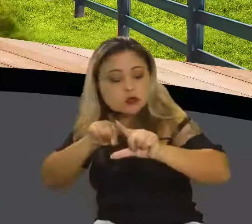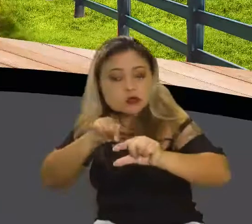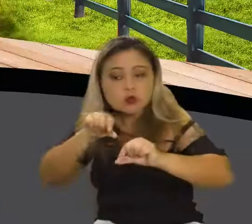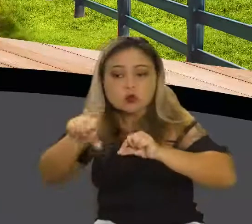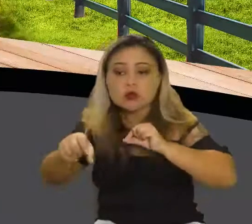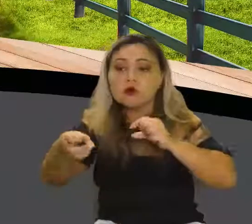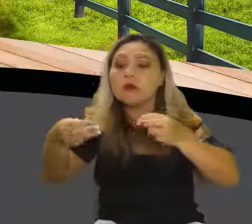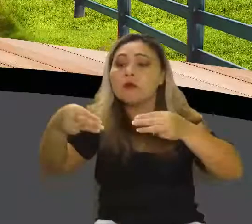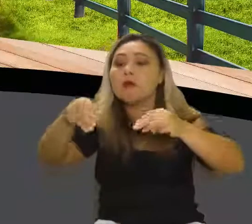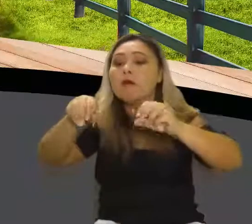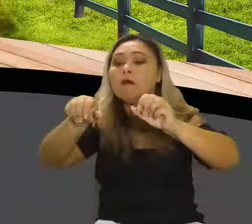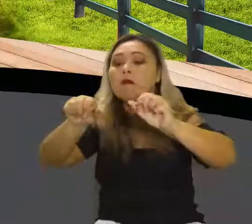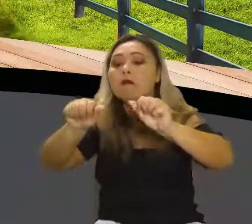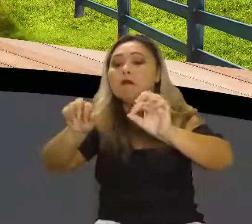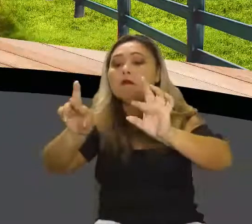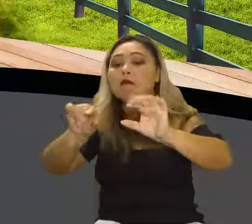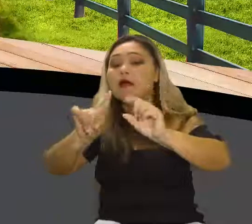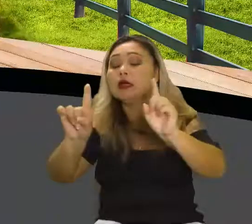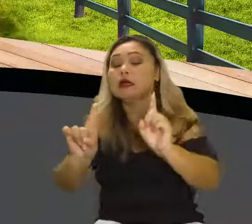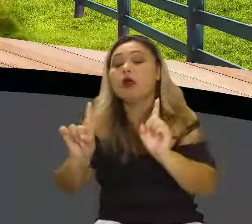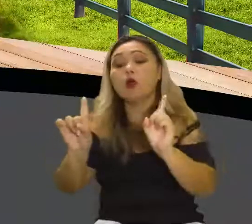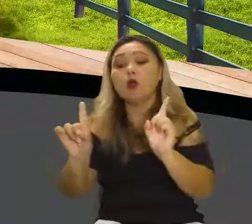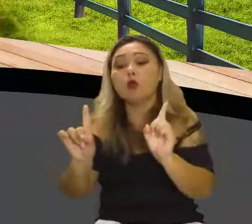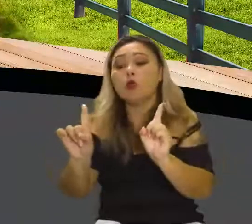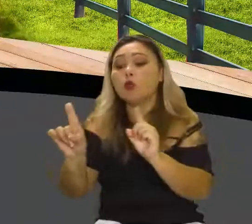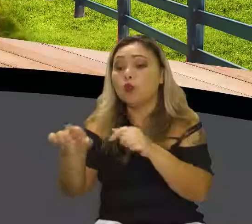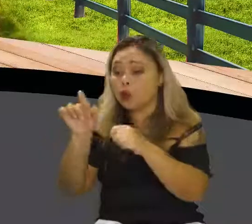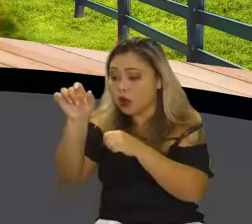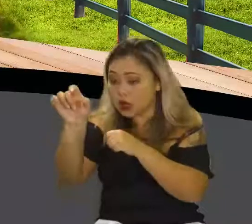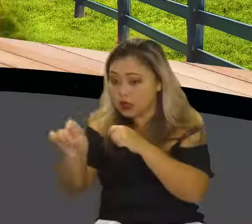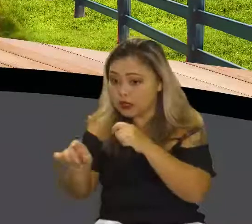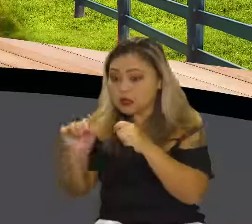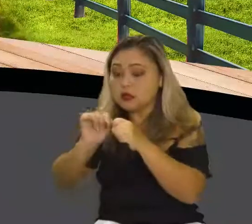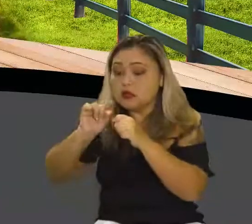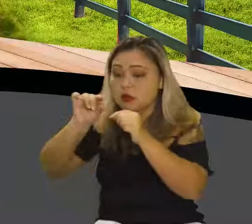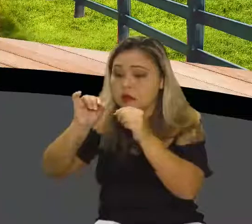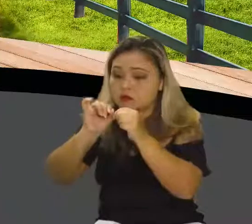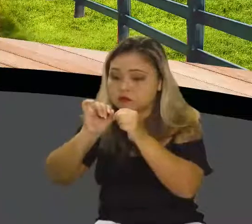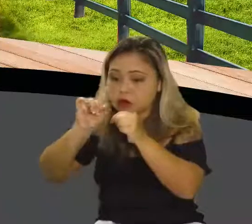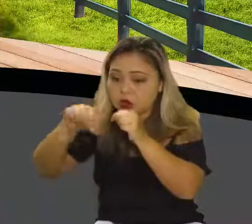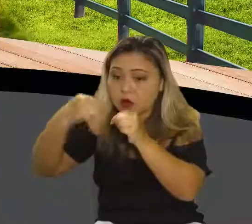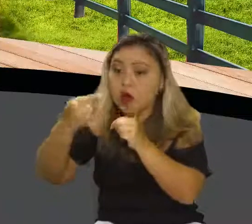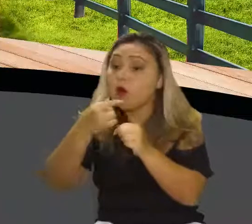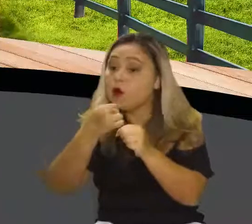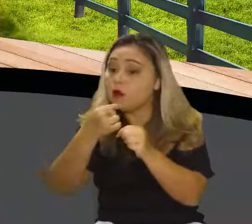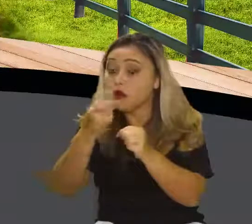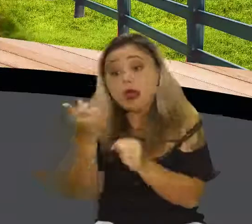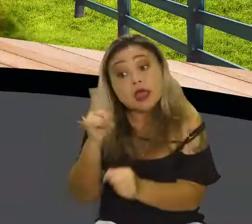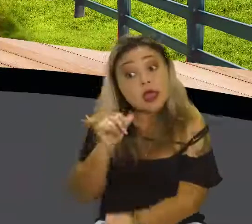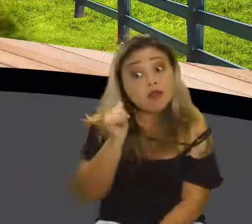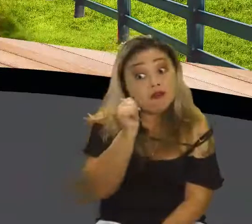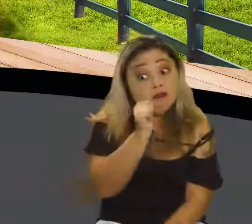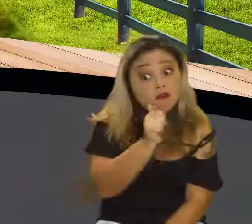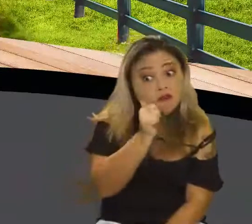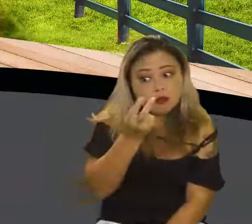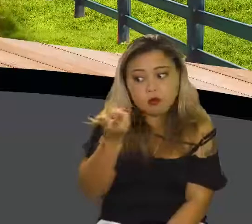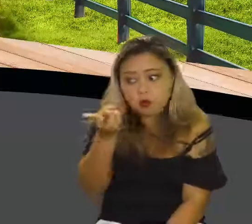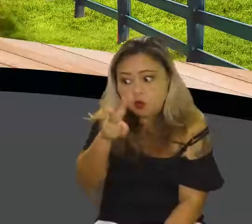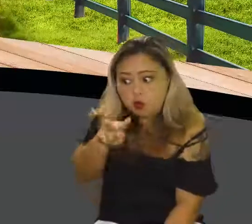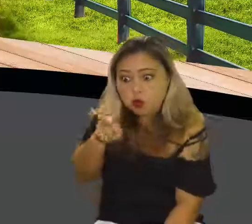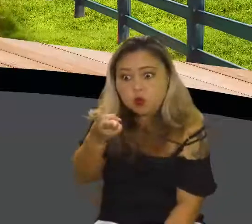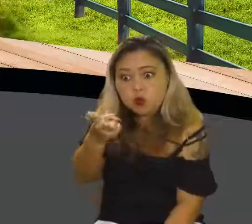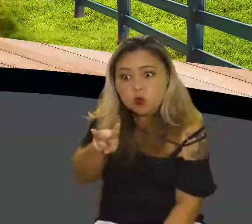a sua matriz. Aí quando eu falo matriz, o reprodutor, tá? O macho e a fêmea,